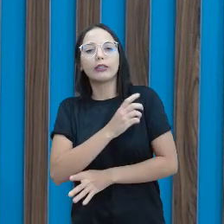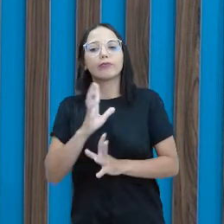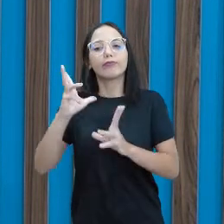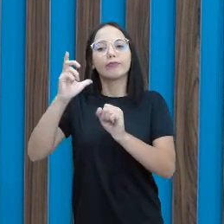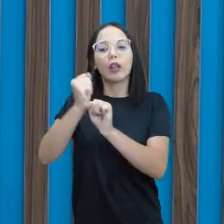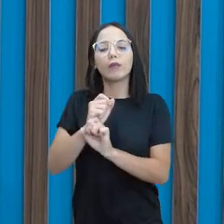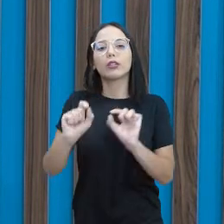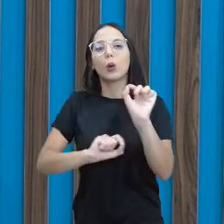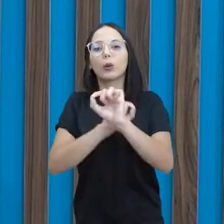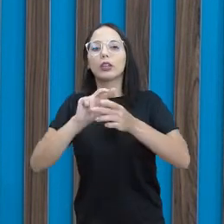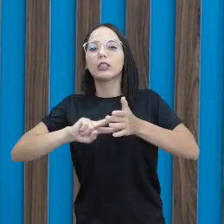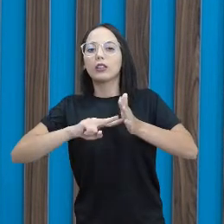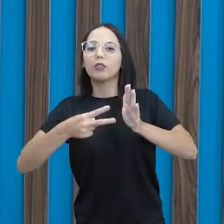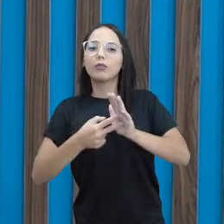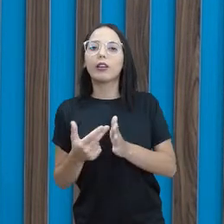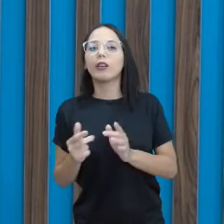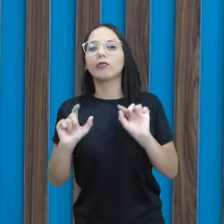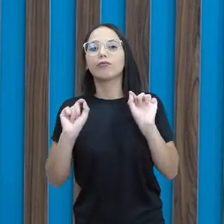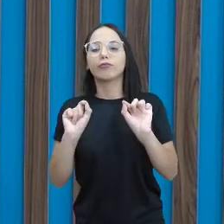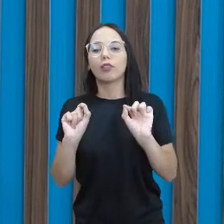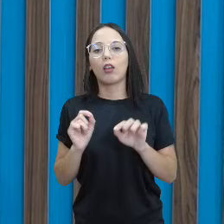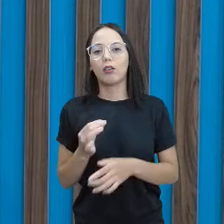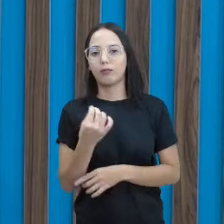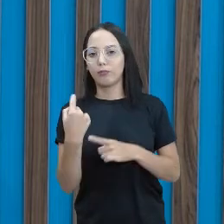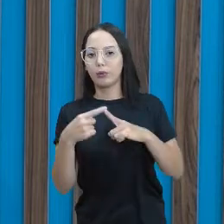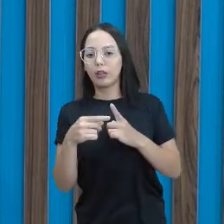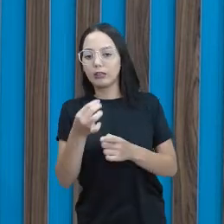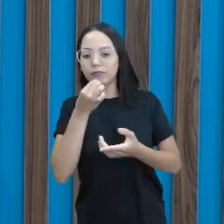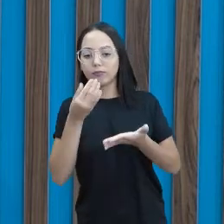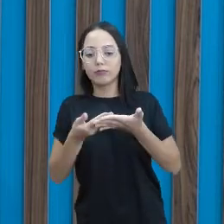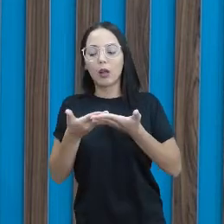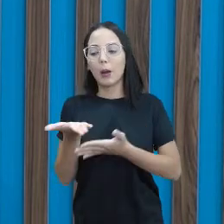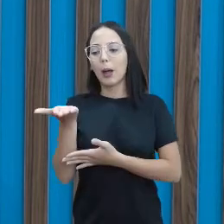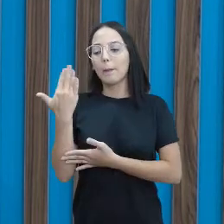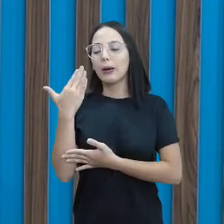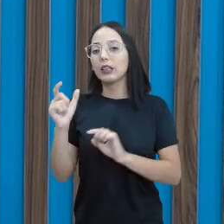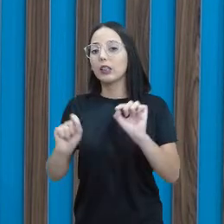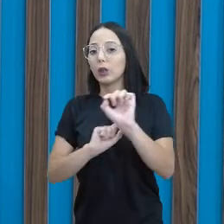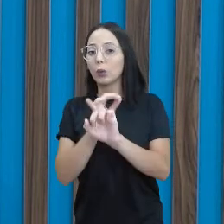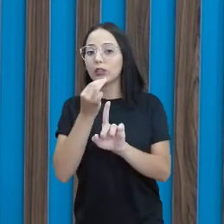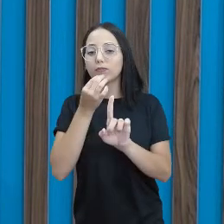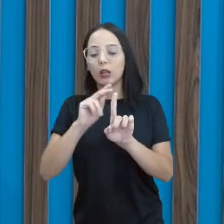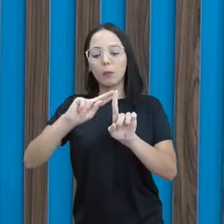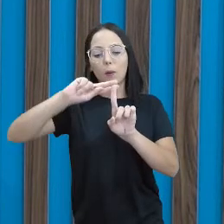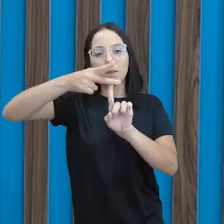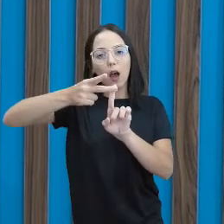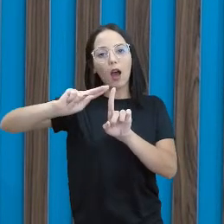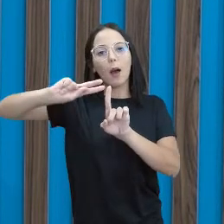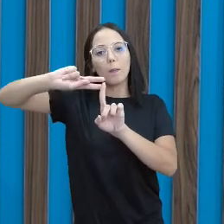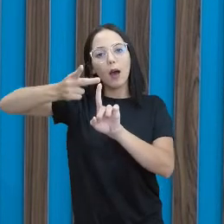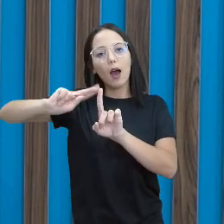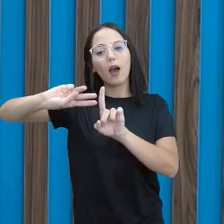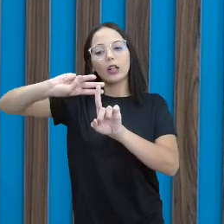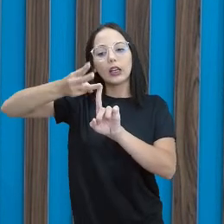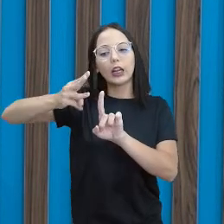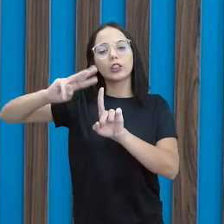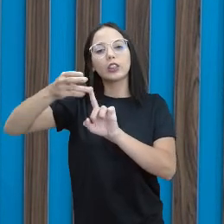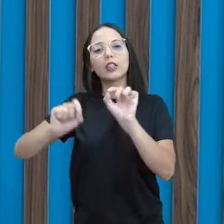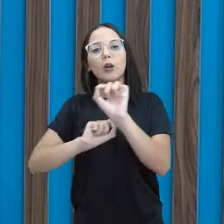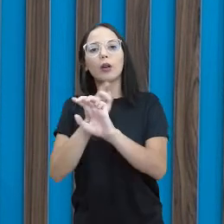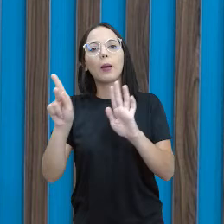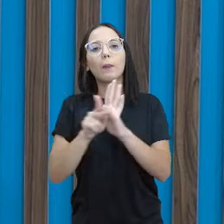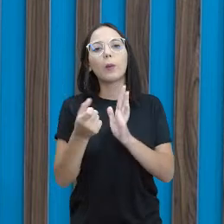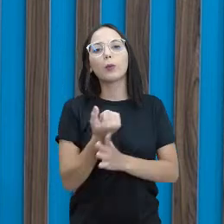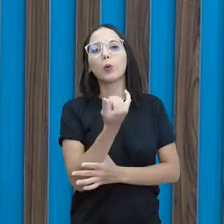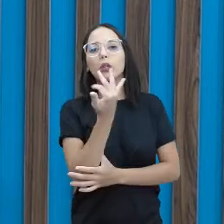relembra o que é que isso significa, né? A gente viu aqui nas aulas anteriores que a potência, até o presente momento, ela significava uma